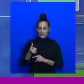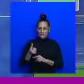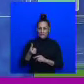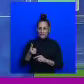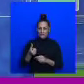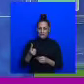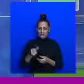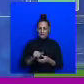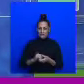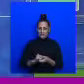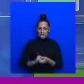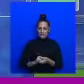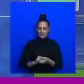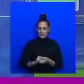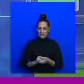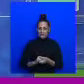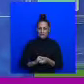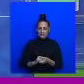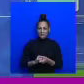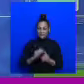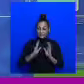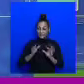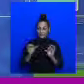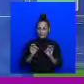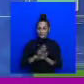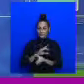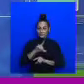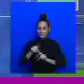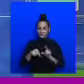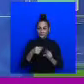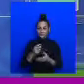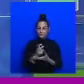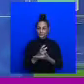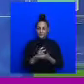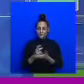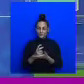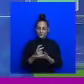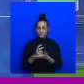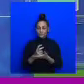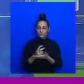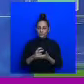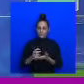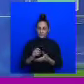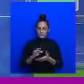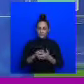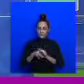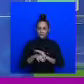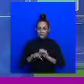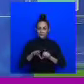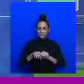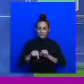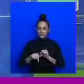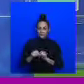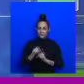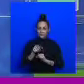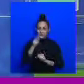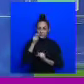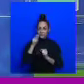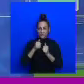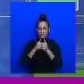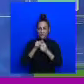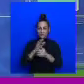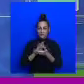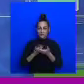Rosa, 06. Já foram realizados os sorteios da Quina, da Lotomania, do Super 7. Agora você conferindo o